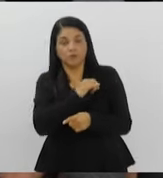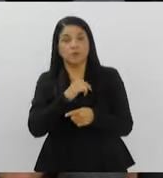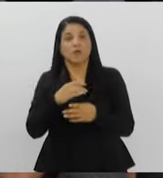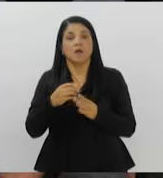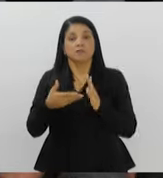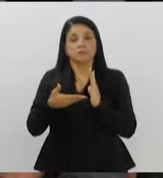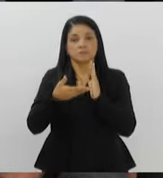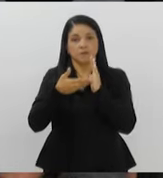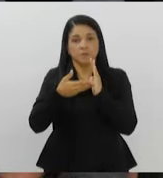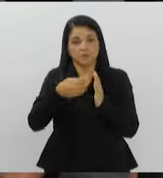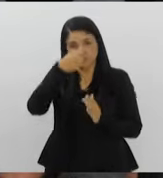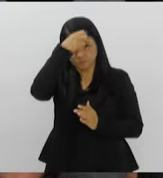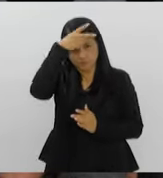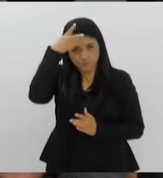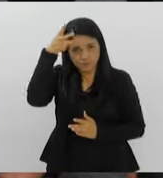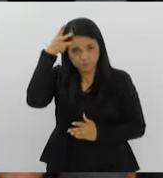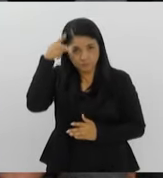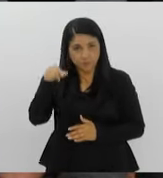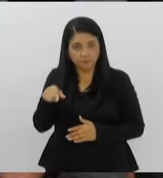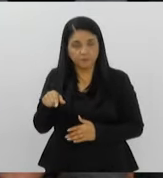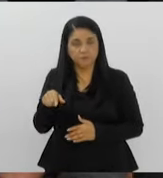municipais já estão,